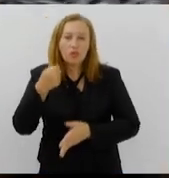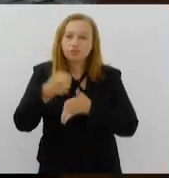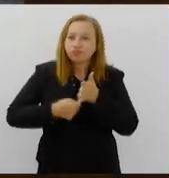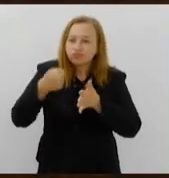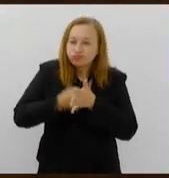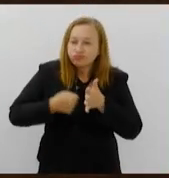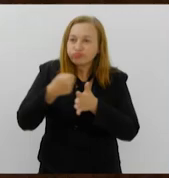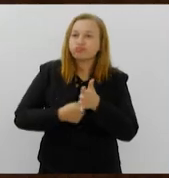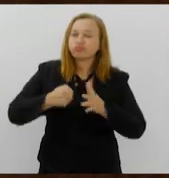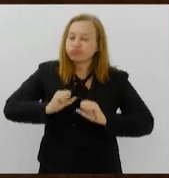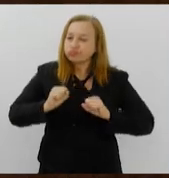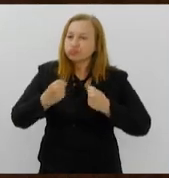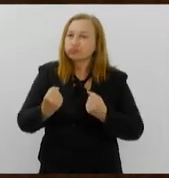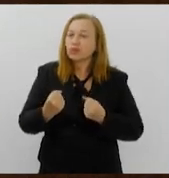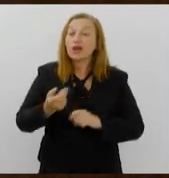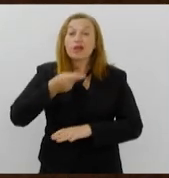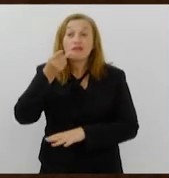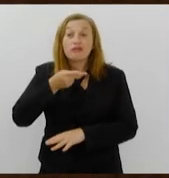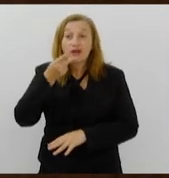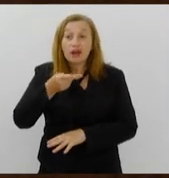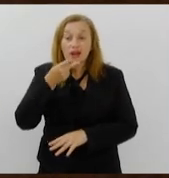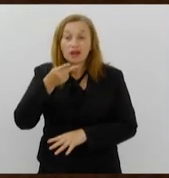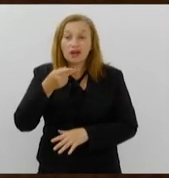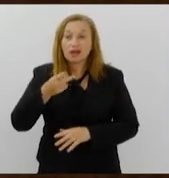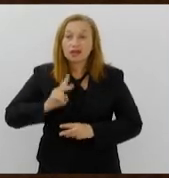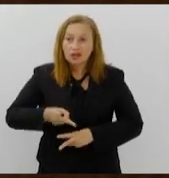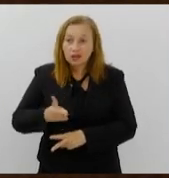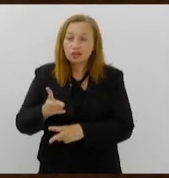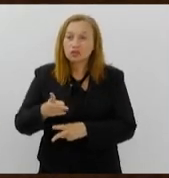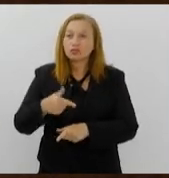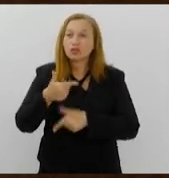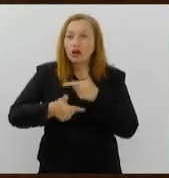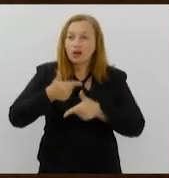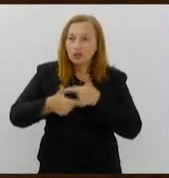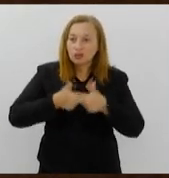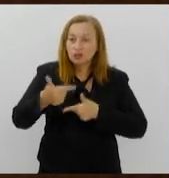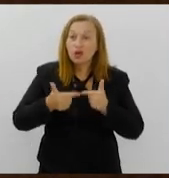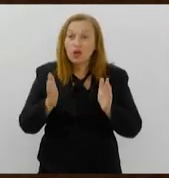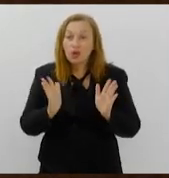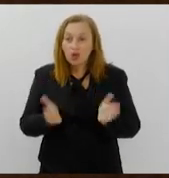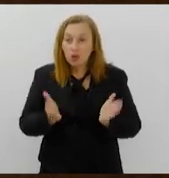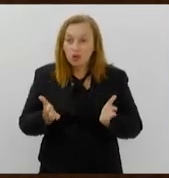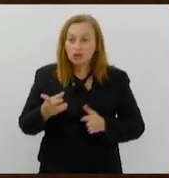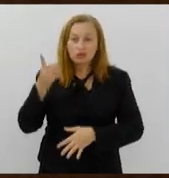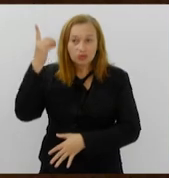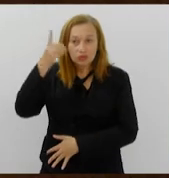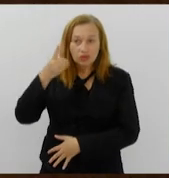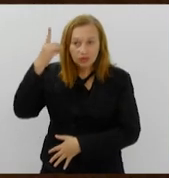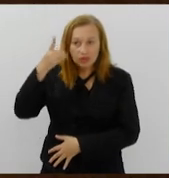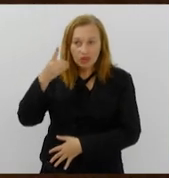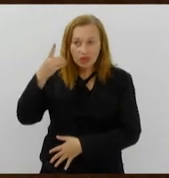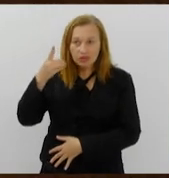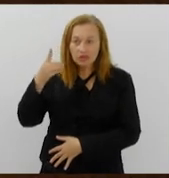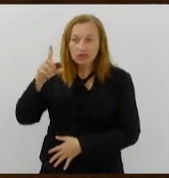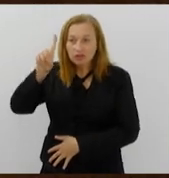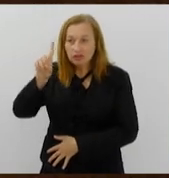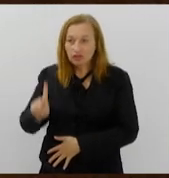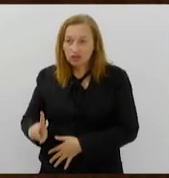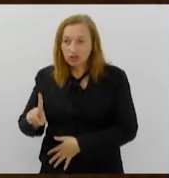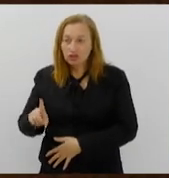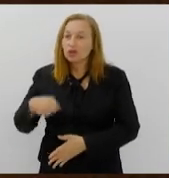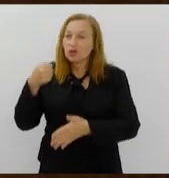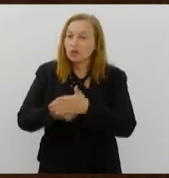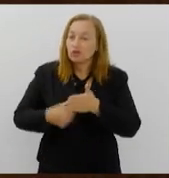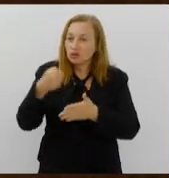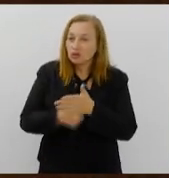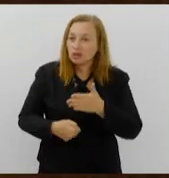batalha, e dizer que a batalha continua. Hoje, como deputado de fato e direito, estarei aqui lutando pela nossa cidade